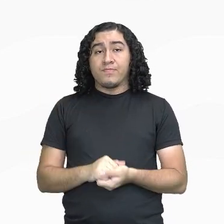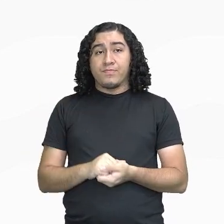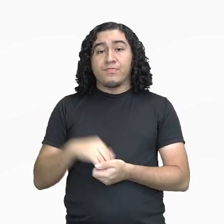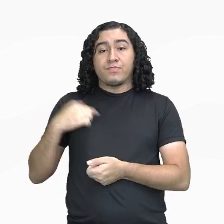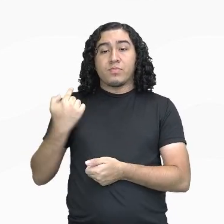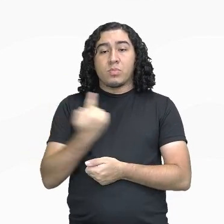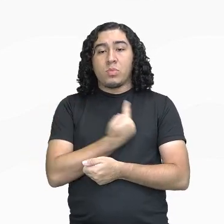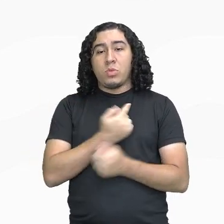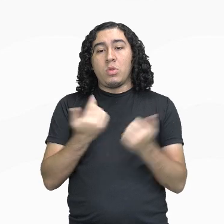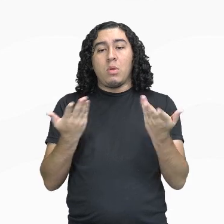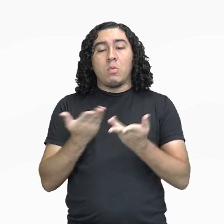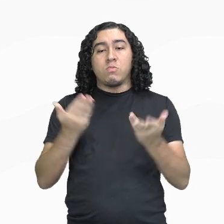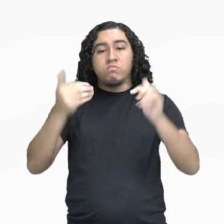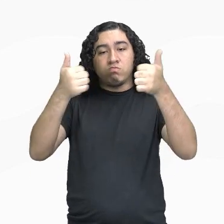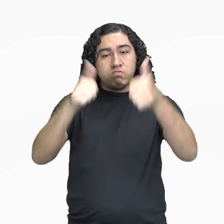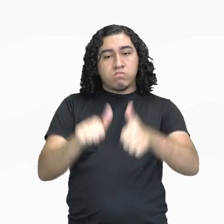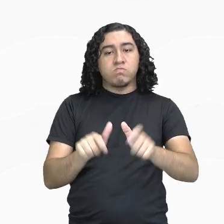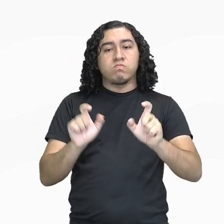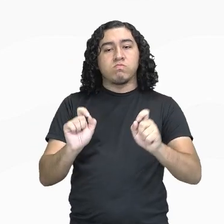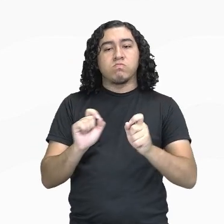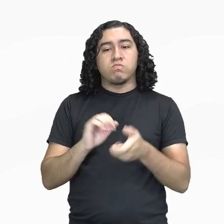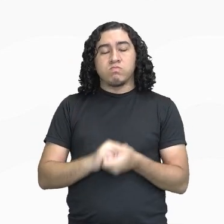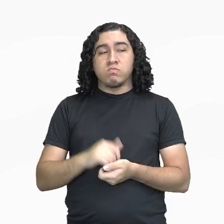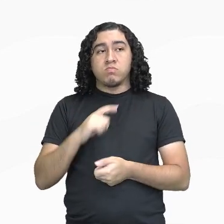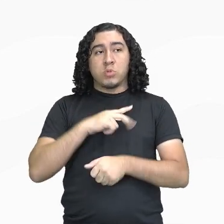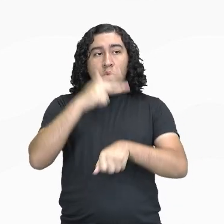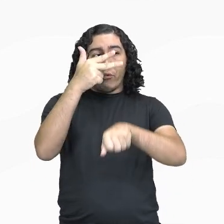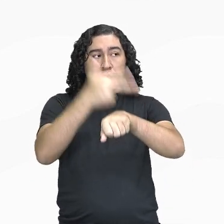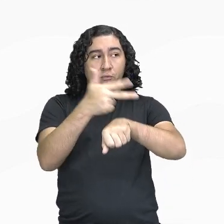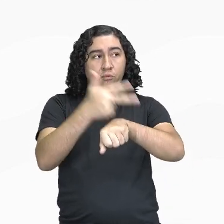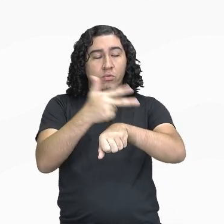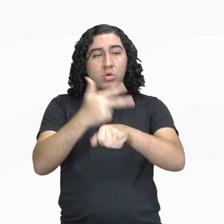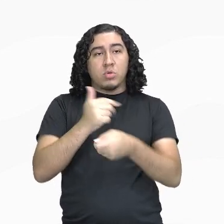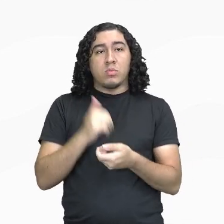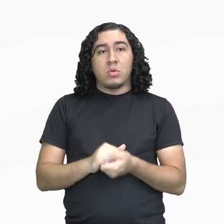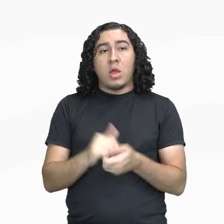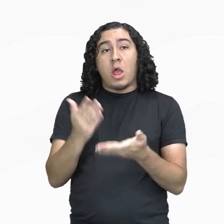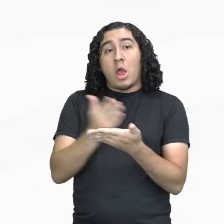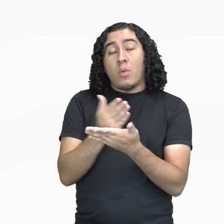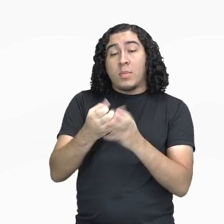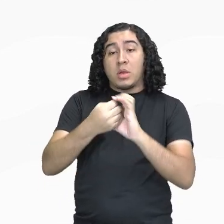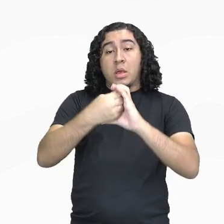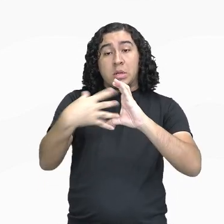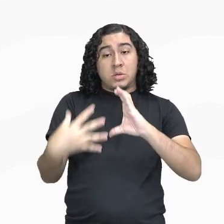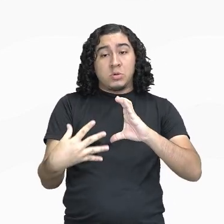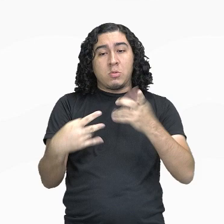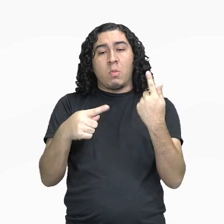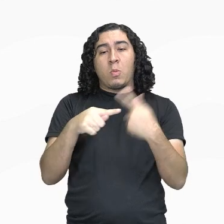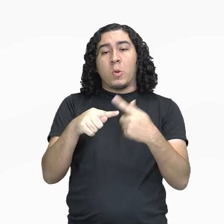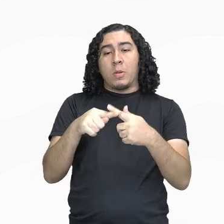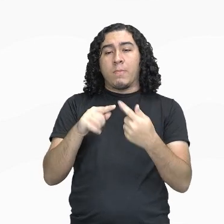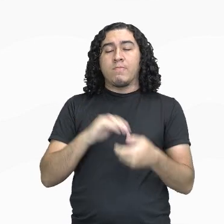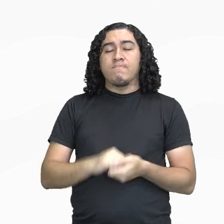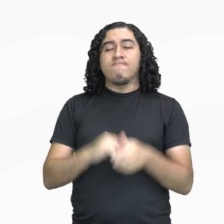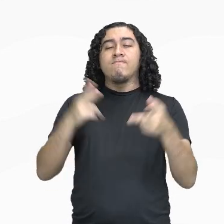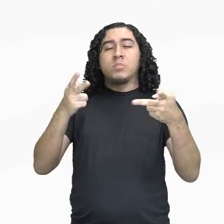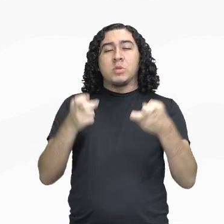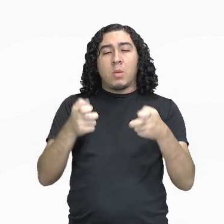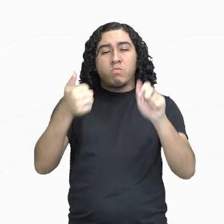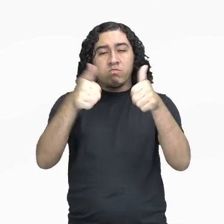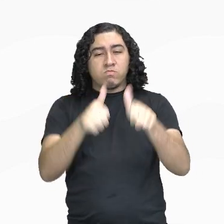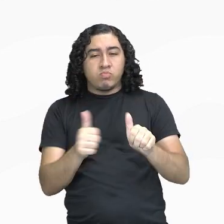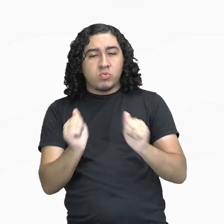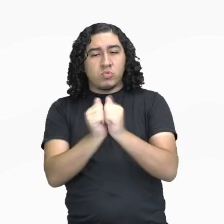vai verificar em um vídeo algumas características, porque vejam aqui com a